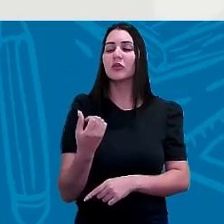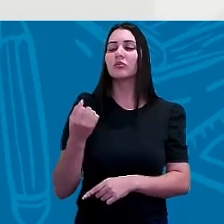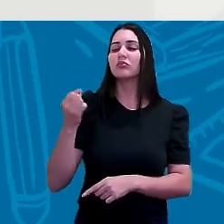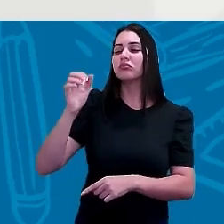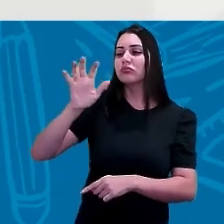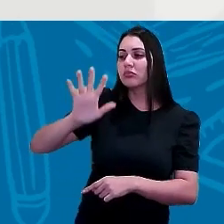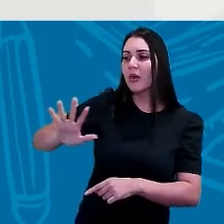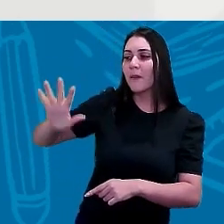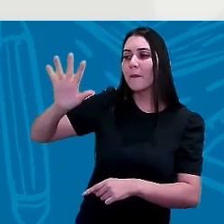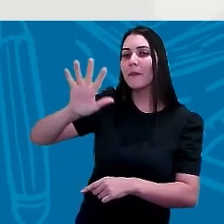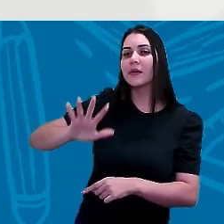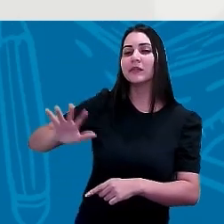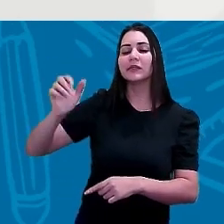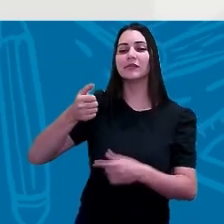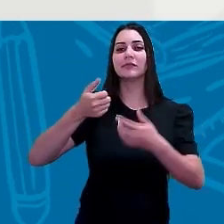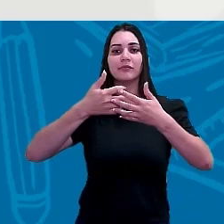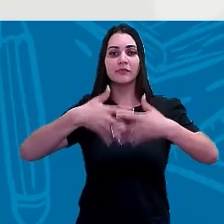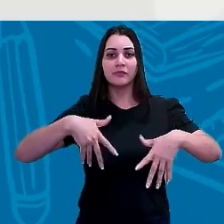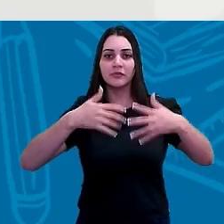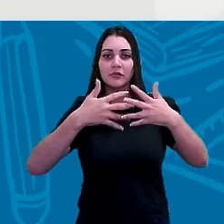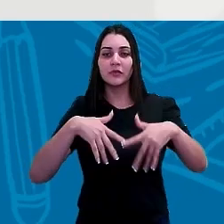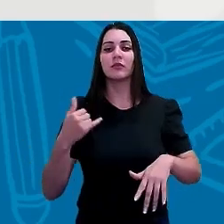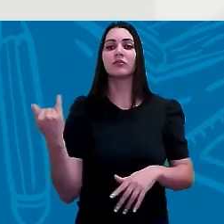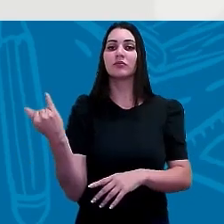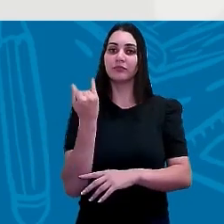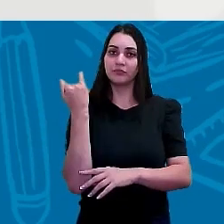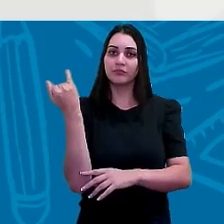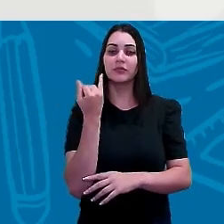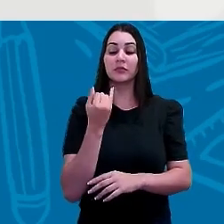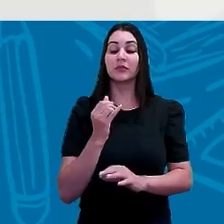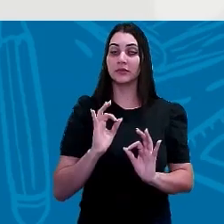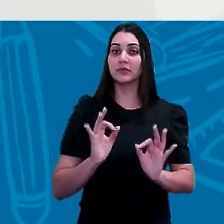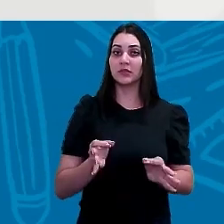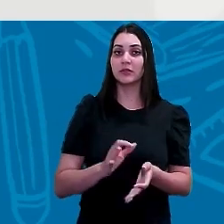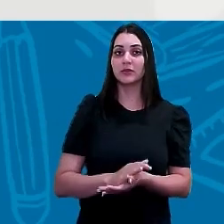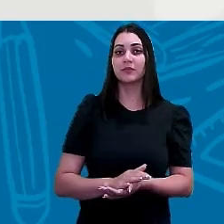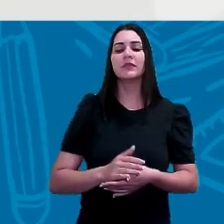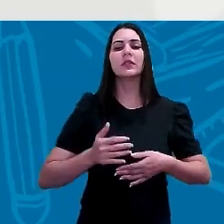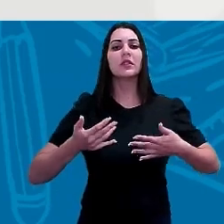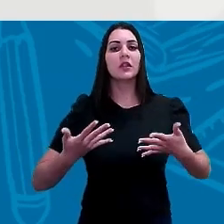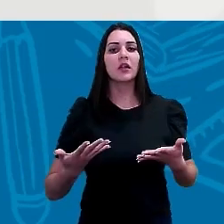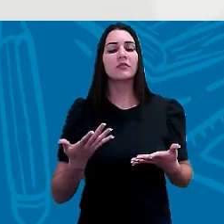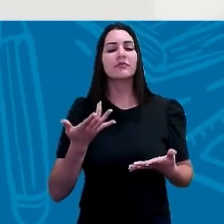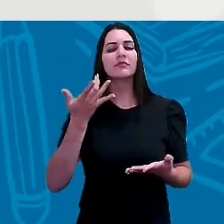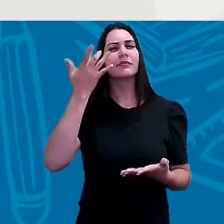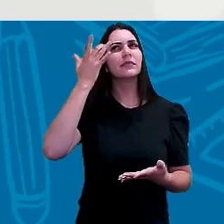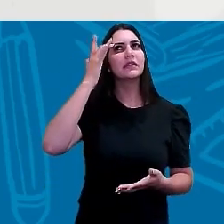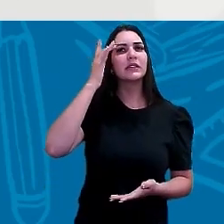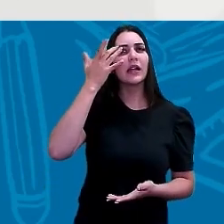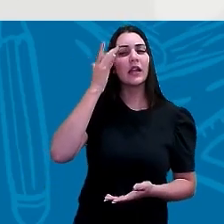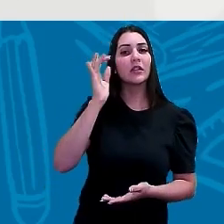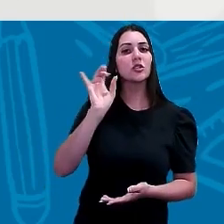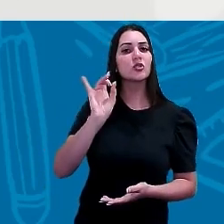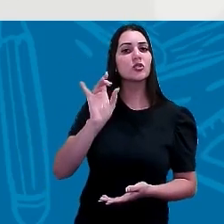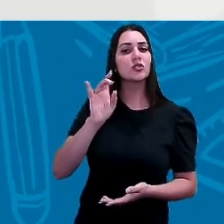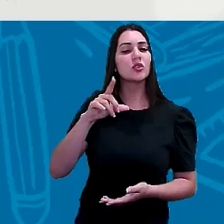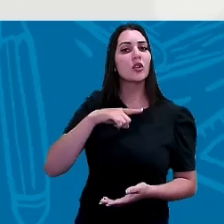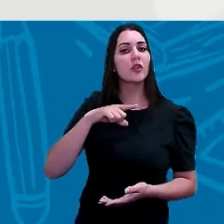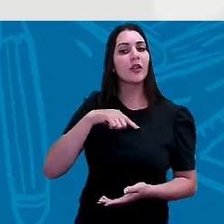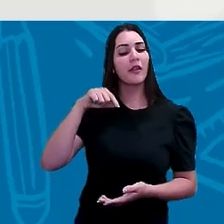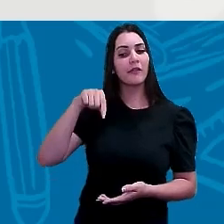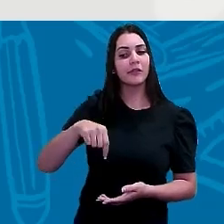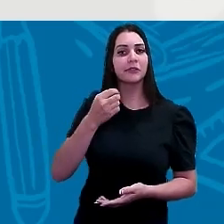paisagem, por ser um elemento natural importante, tá certo? E aí, será que só existe aqui